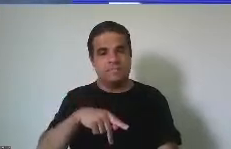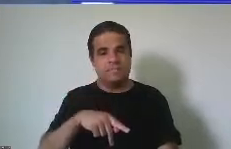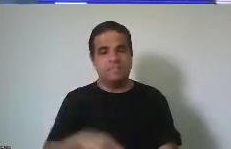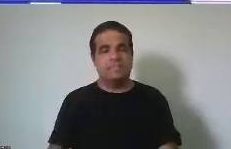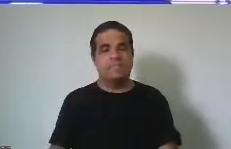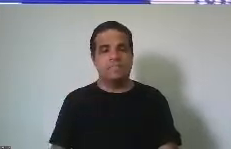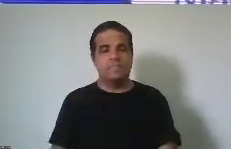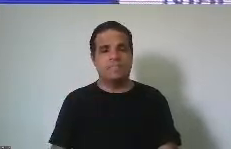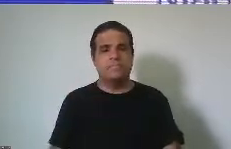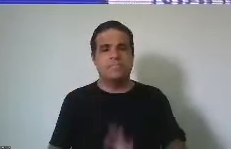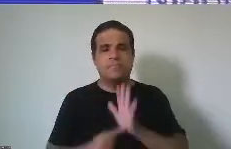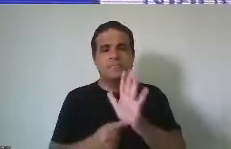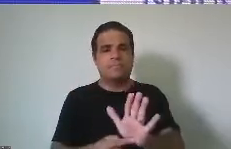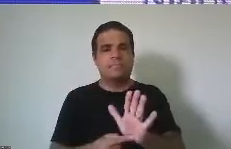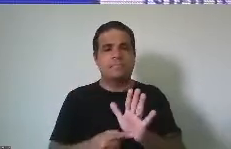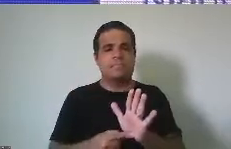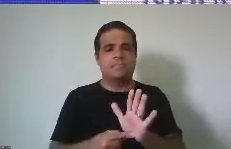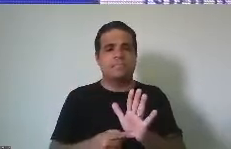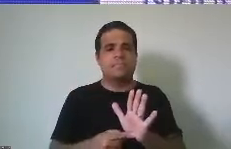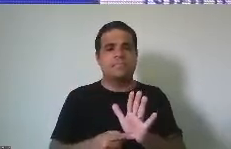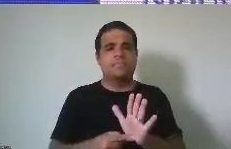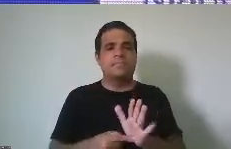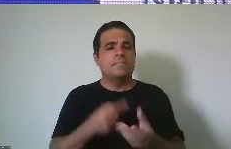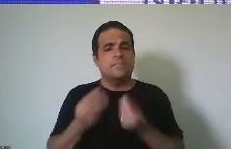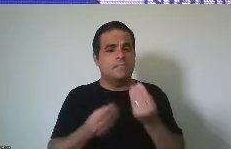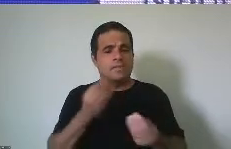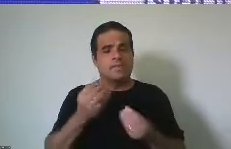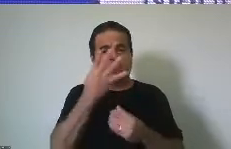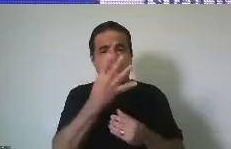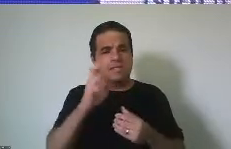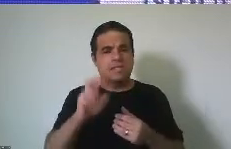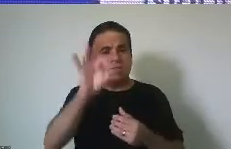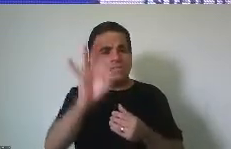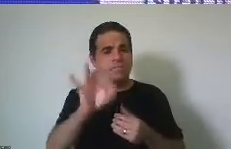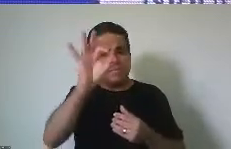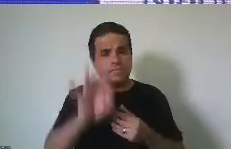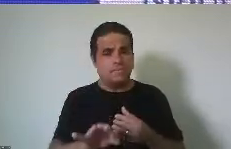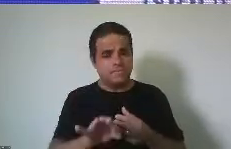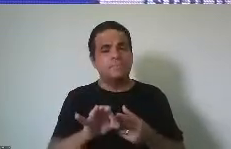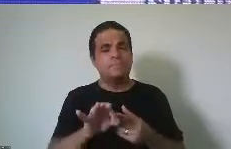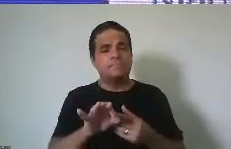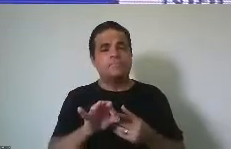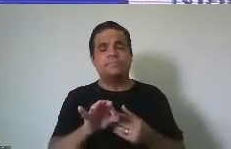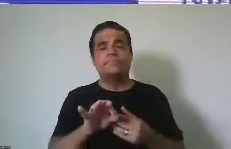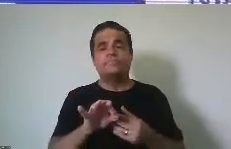Apresentou um slide mostrando o que 45% os ingressos